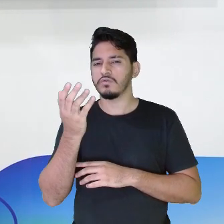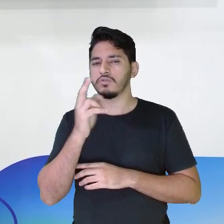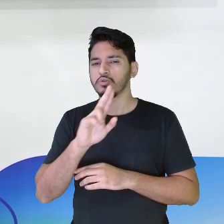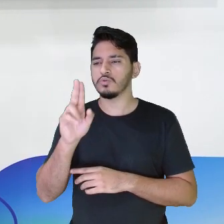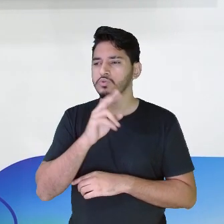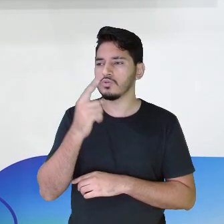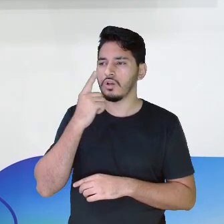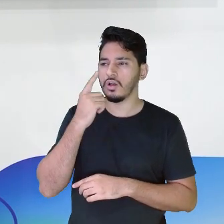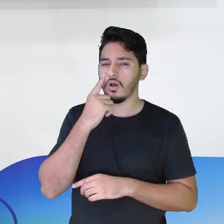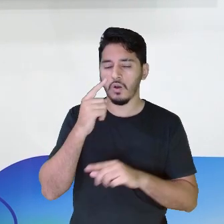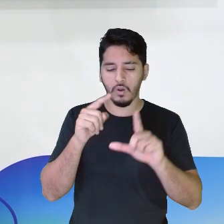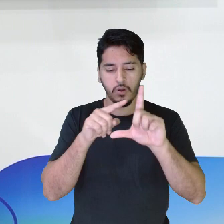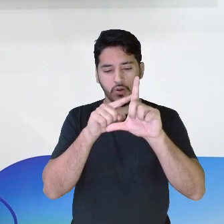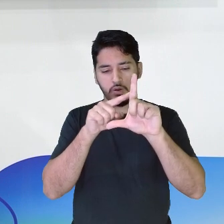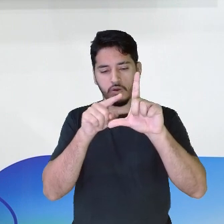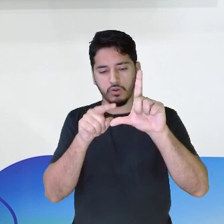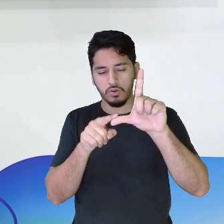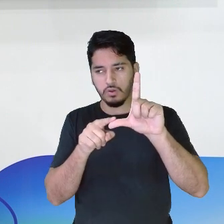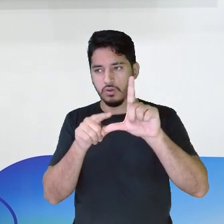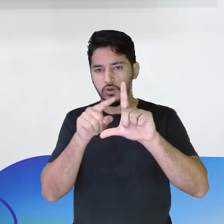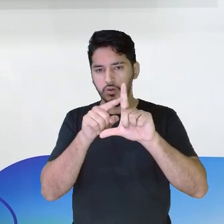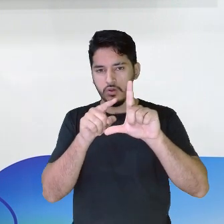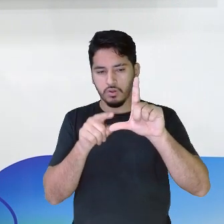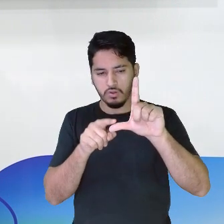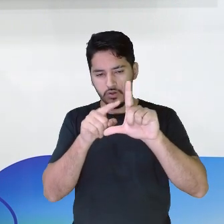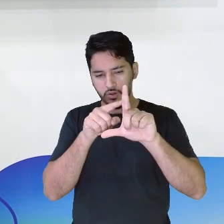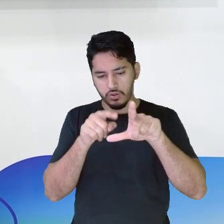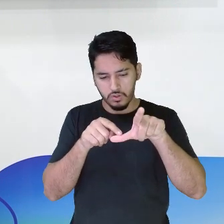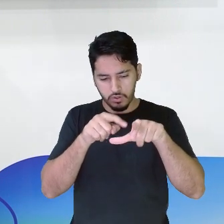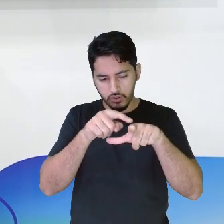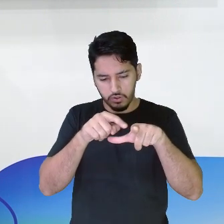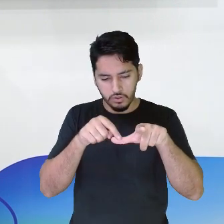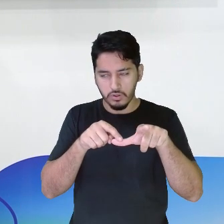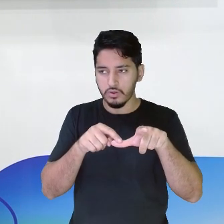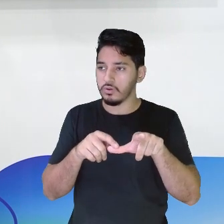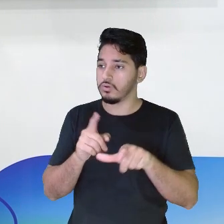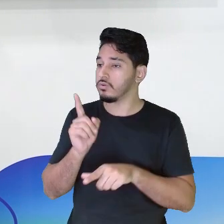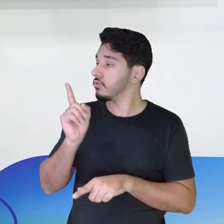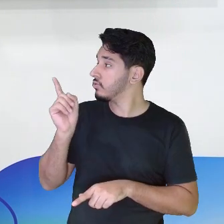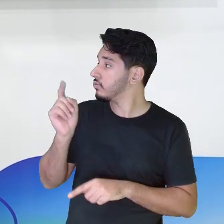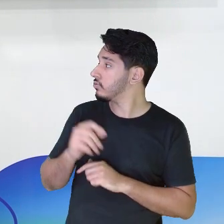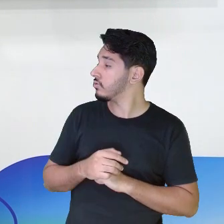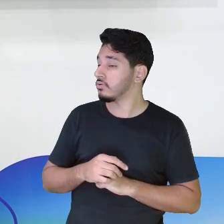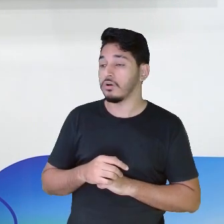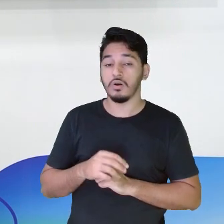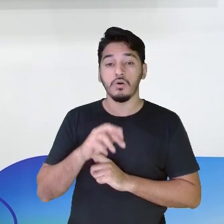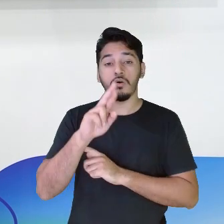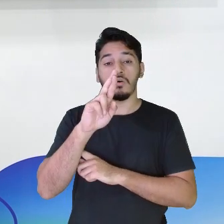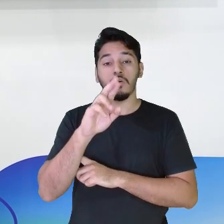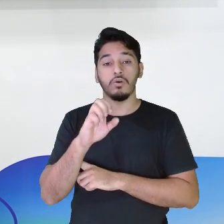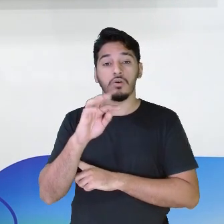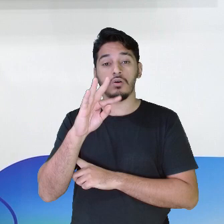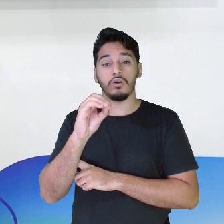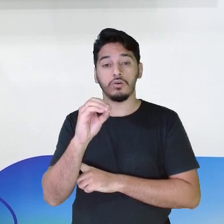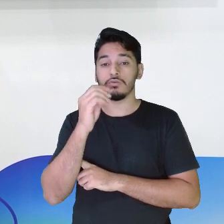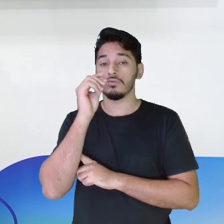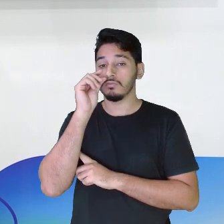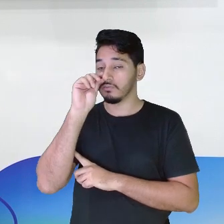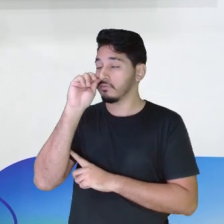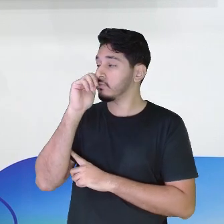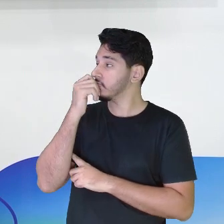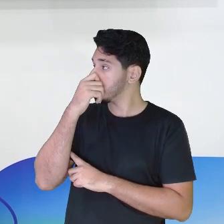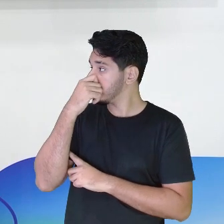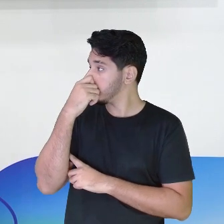presta atenção na marca do escanteio. Aqui eu tenho um ângulo reto, um ângulo